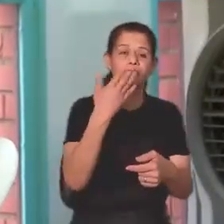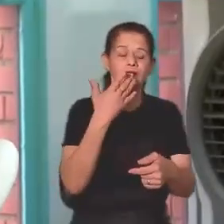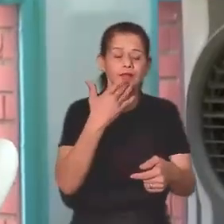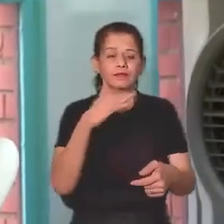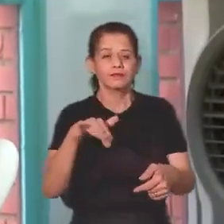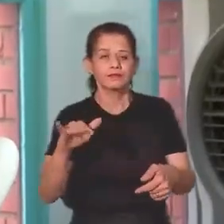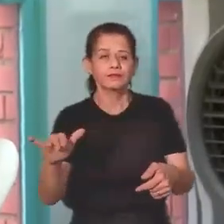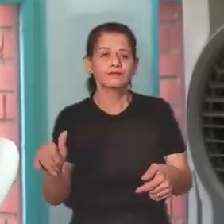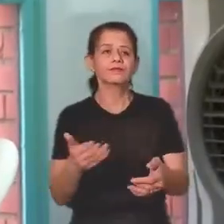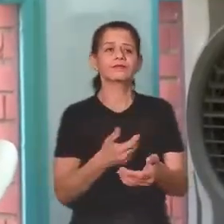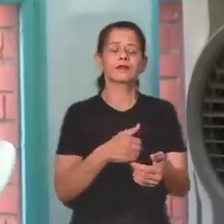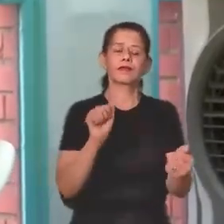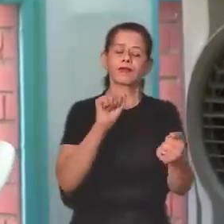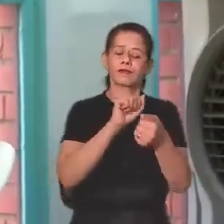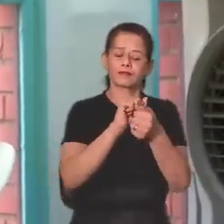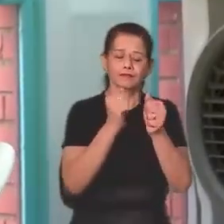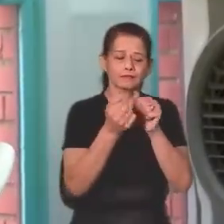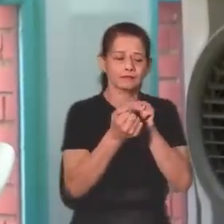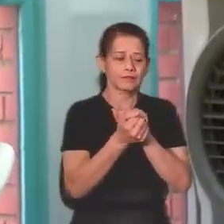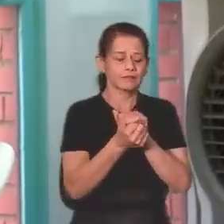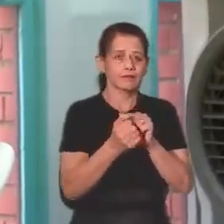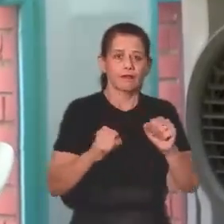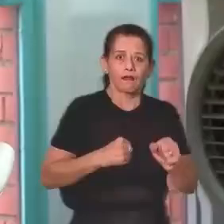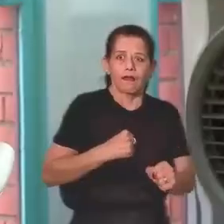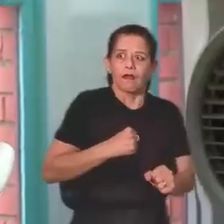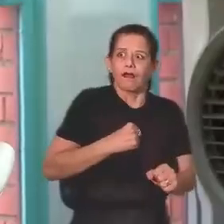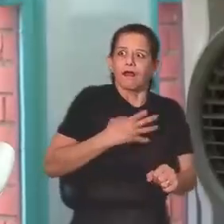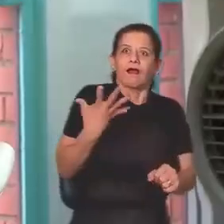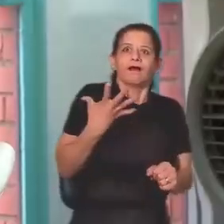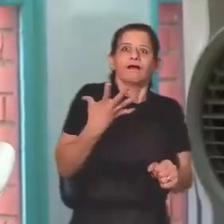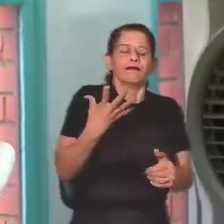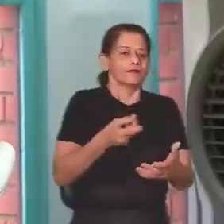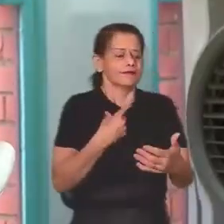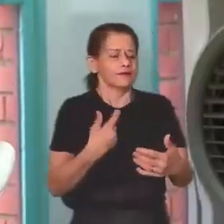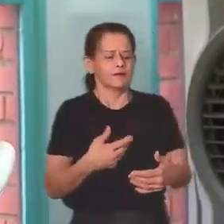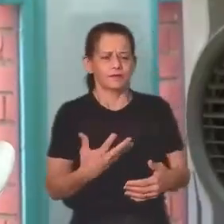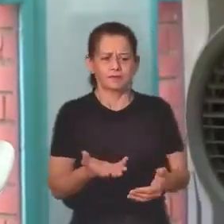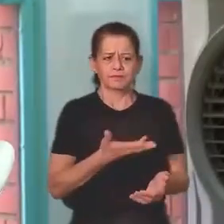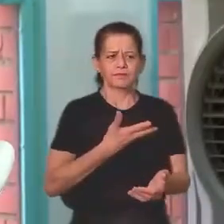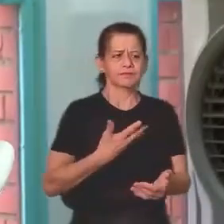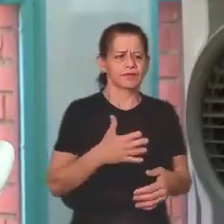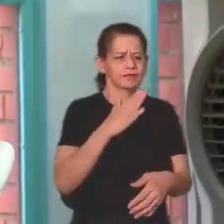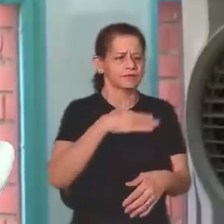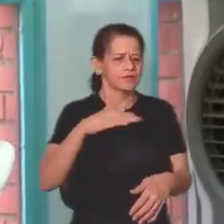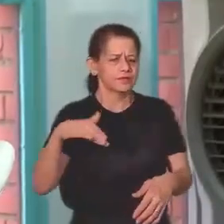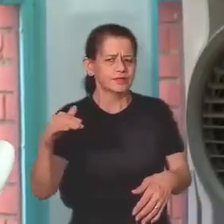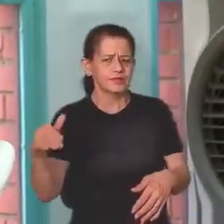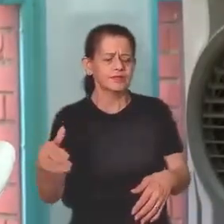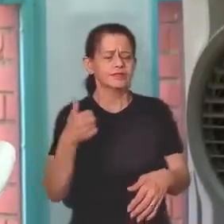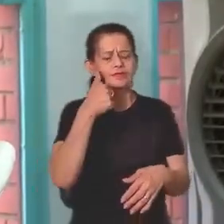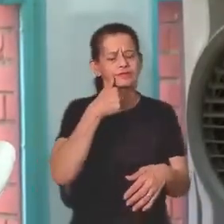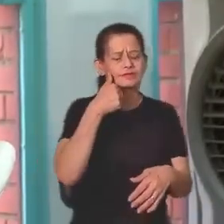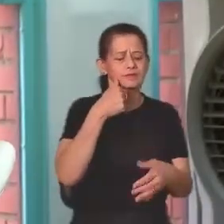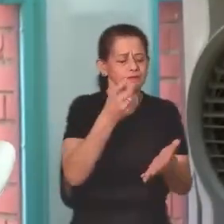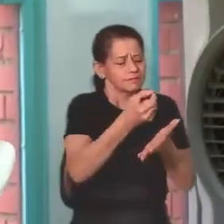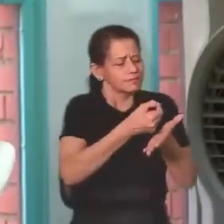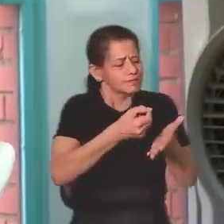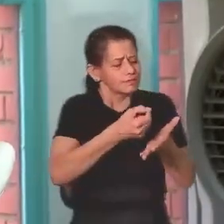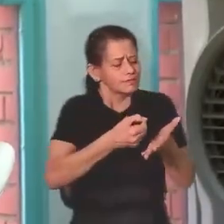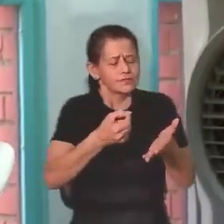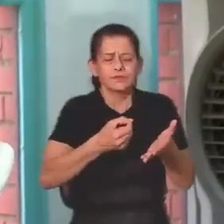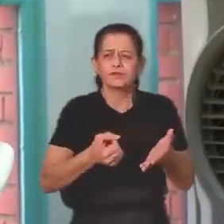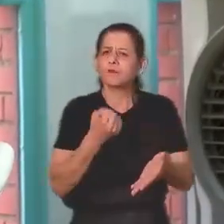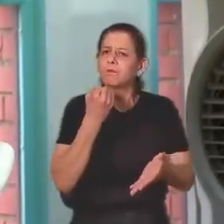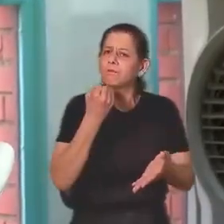talvez elas ficaram surpresas com uma menina, né, uma menina negra, ter uma escrita tão